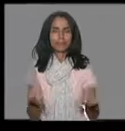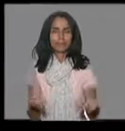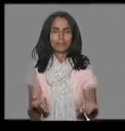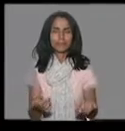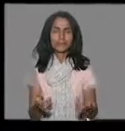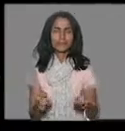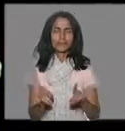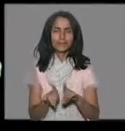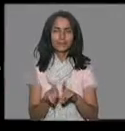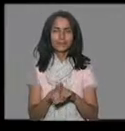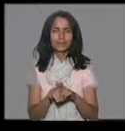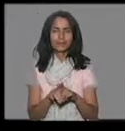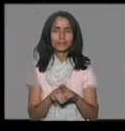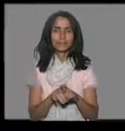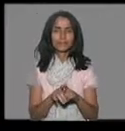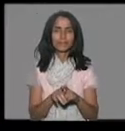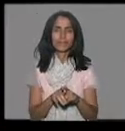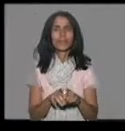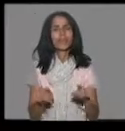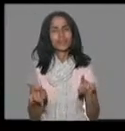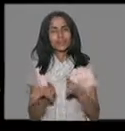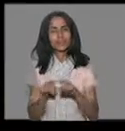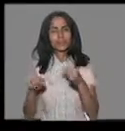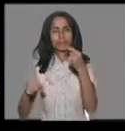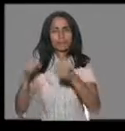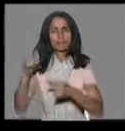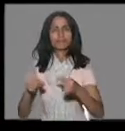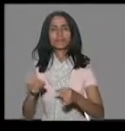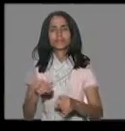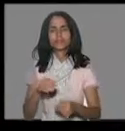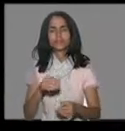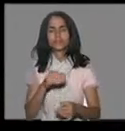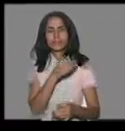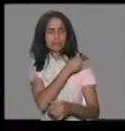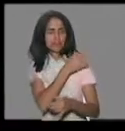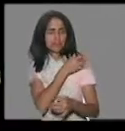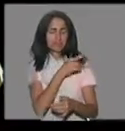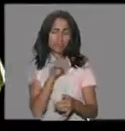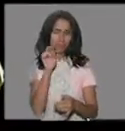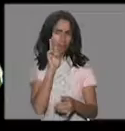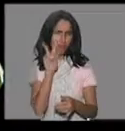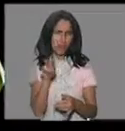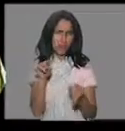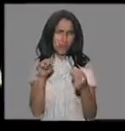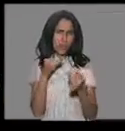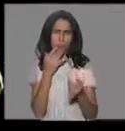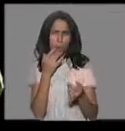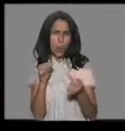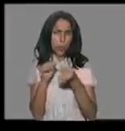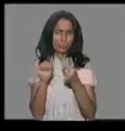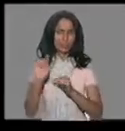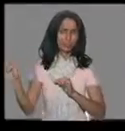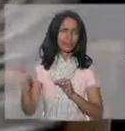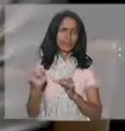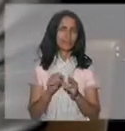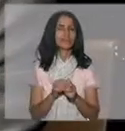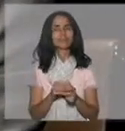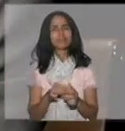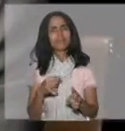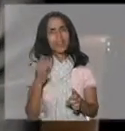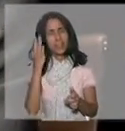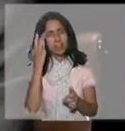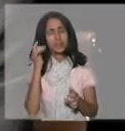no sentido também político não é celebrado o preconceito de cor é é muito em pó gente como eu tô nessa